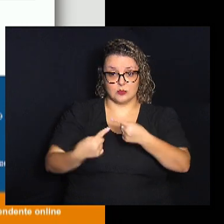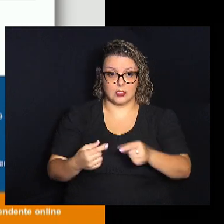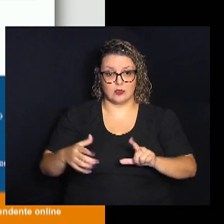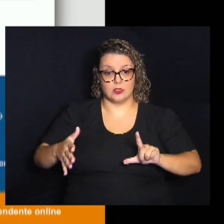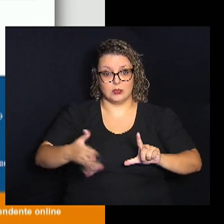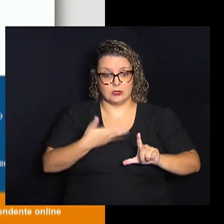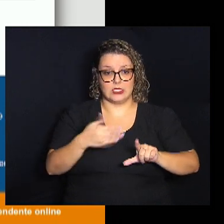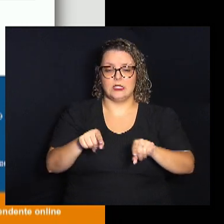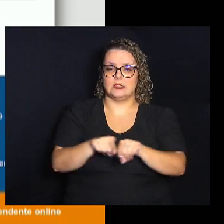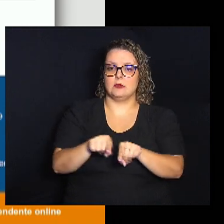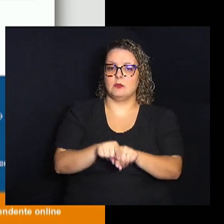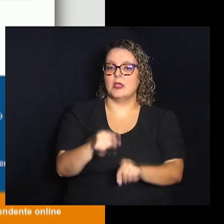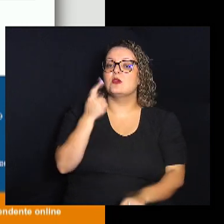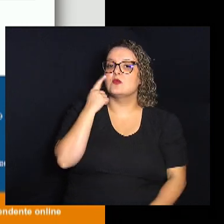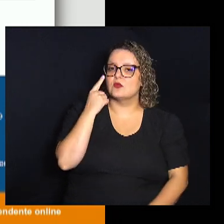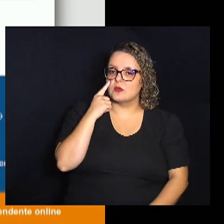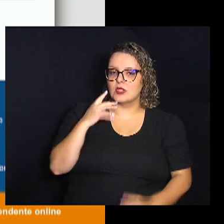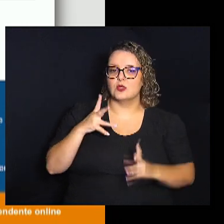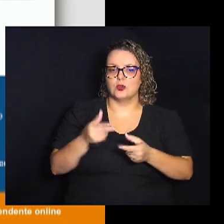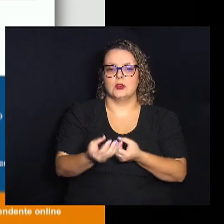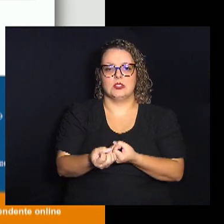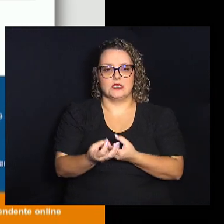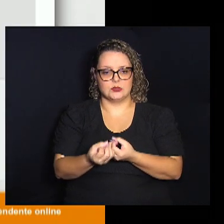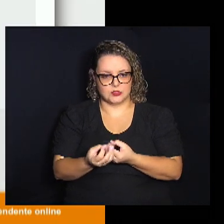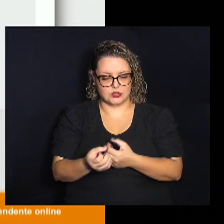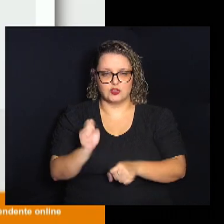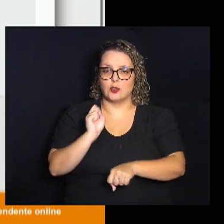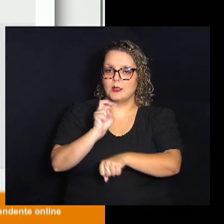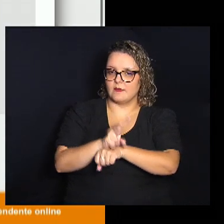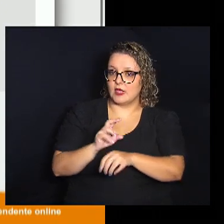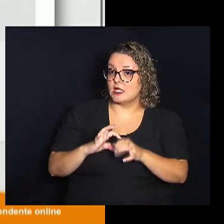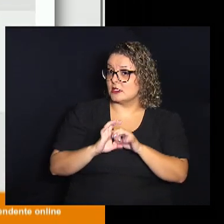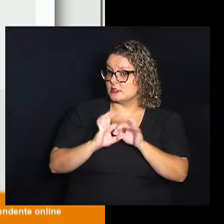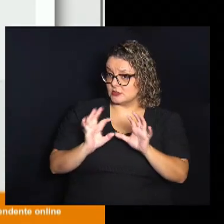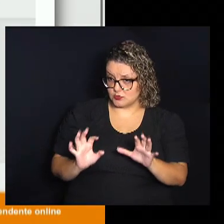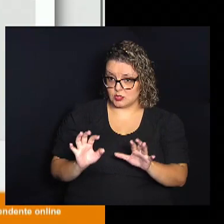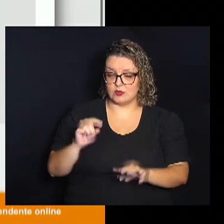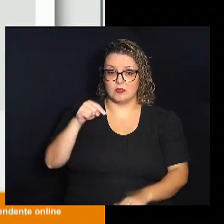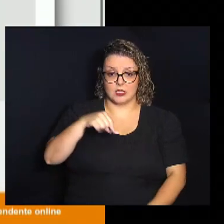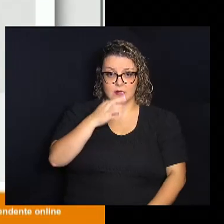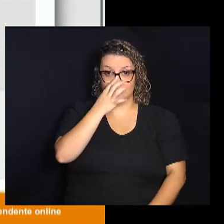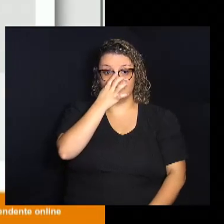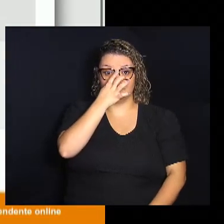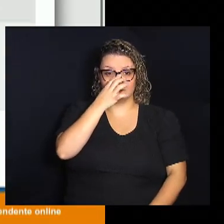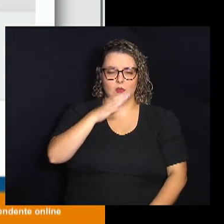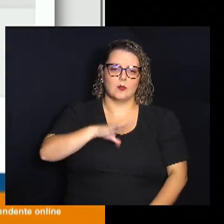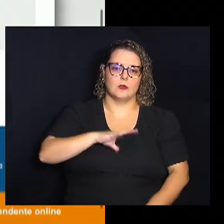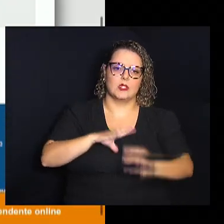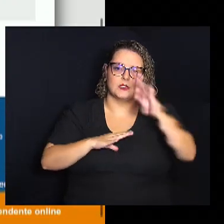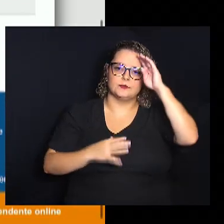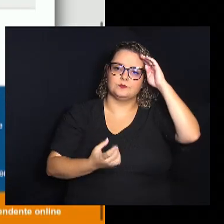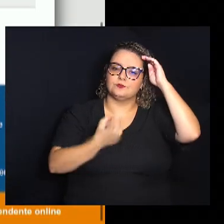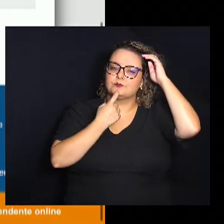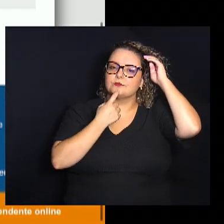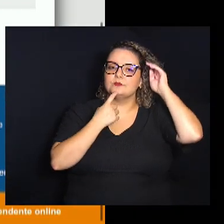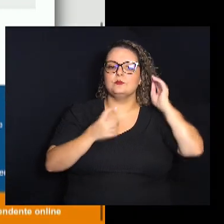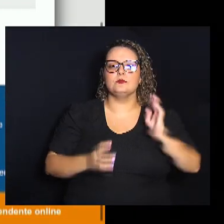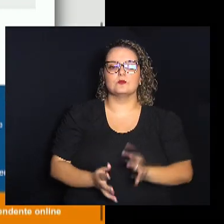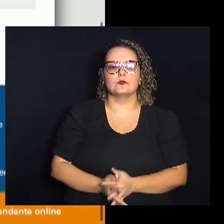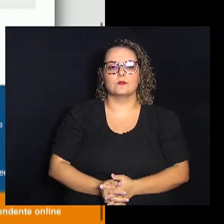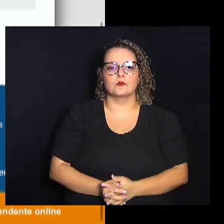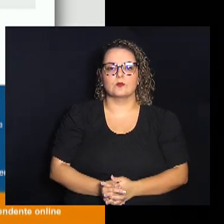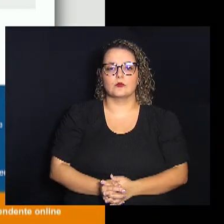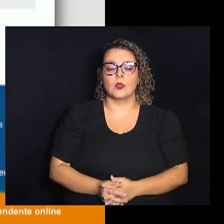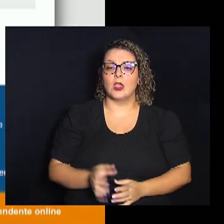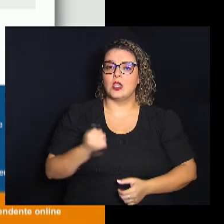você também confere as informações sobre as vagas que estão disponíveis aqui, ó, para a cidade de Campinas. Viu